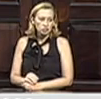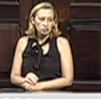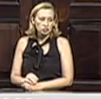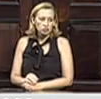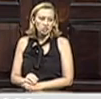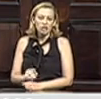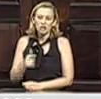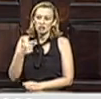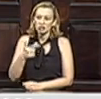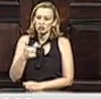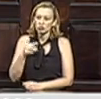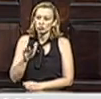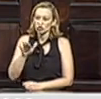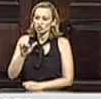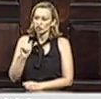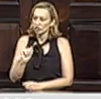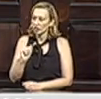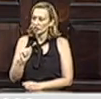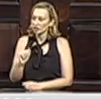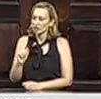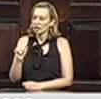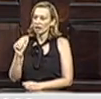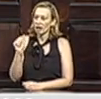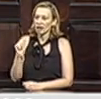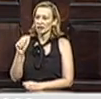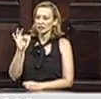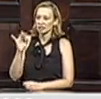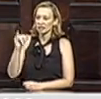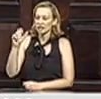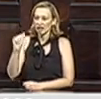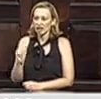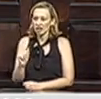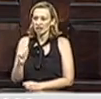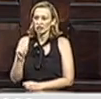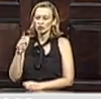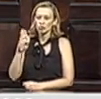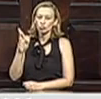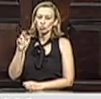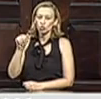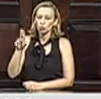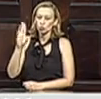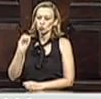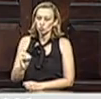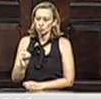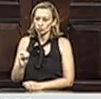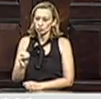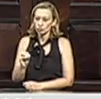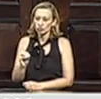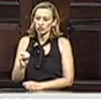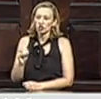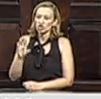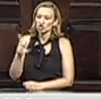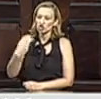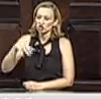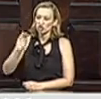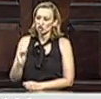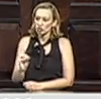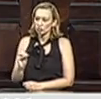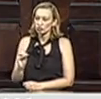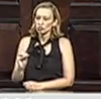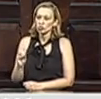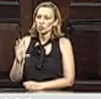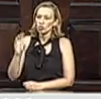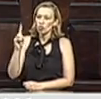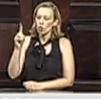segunda chamada. Deputado André Correia, Átila Nunes, Benedito Alves, Bruno Dauari, Esquinho da Mangueira, Conte